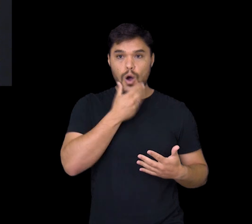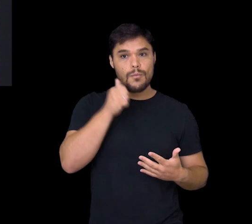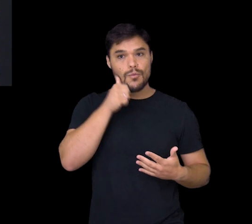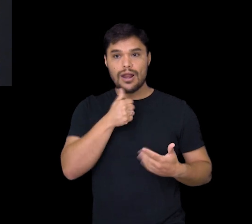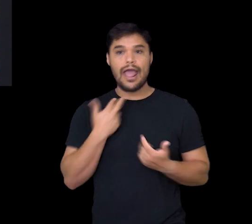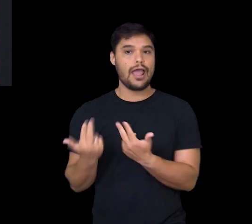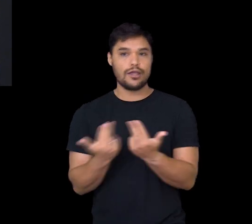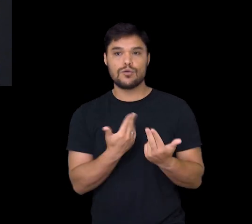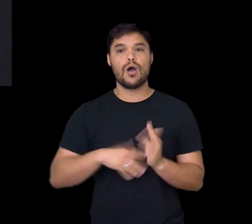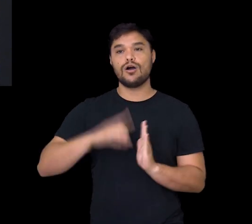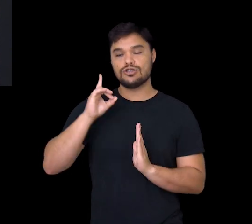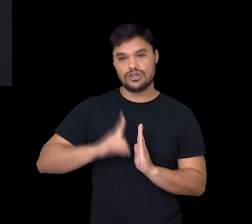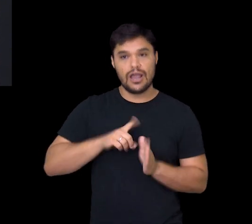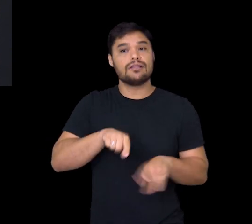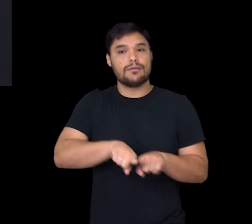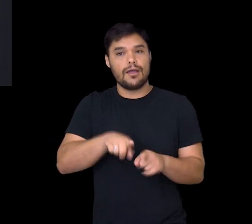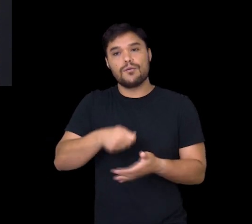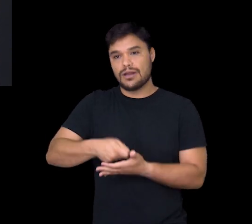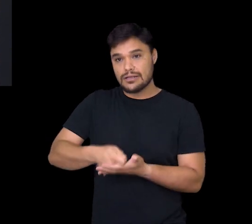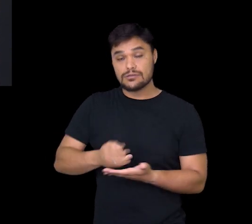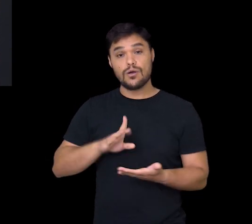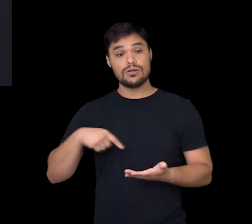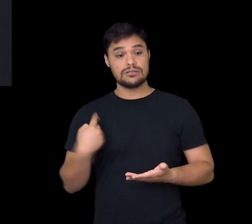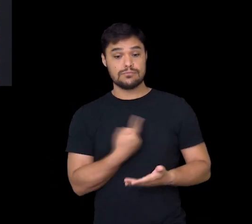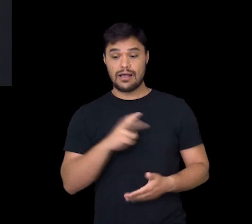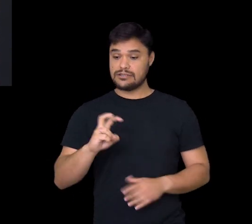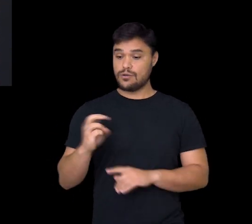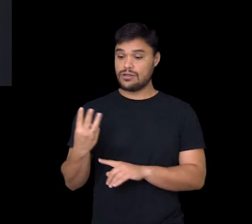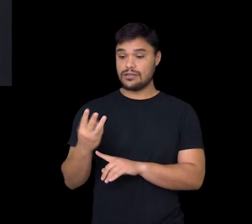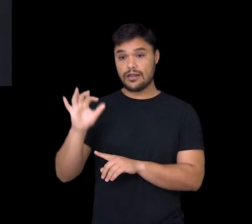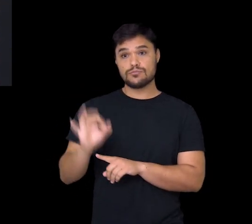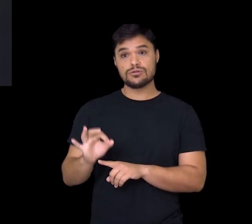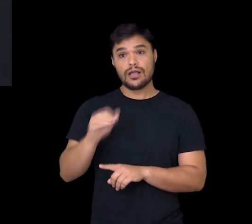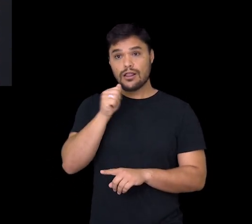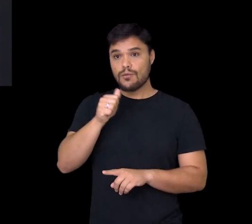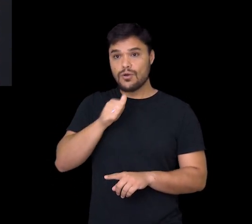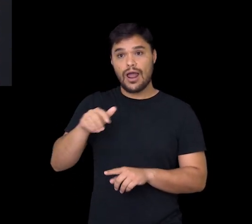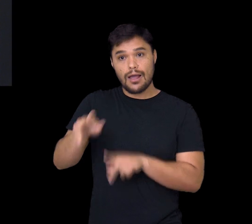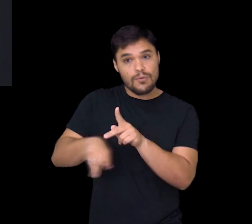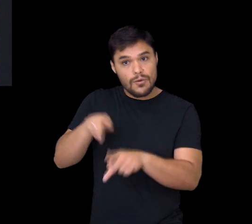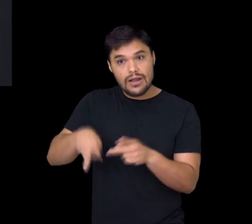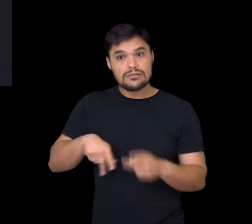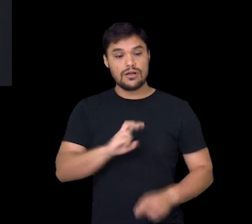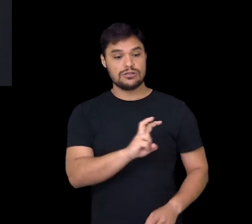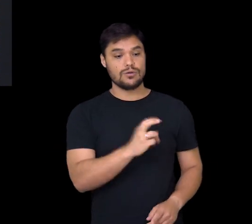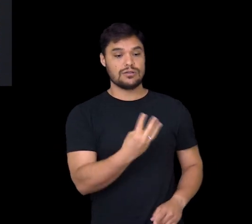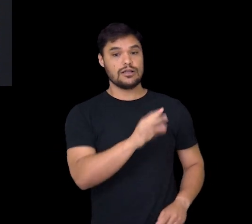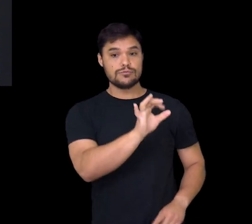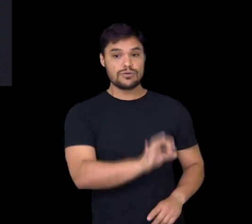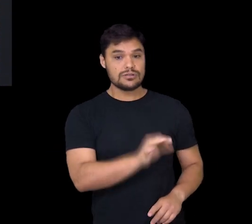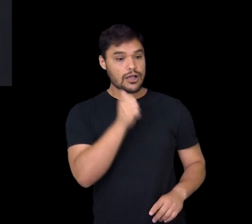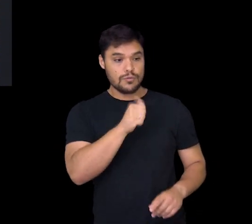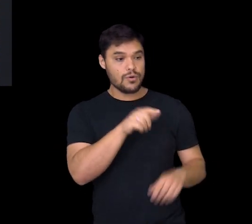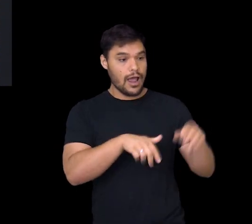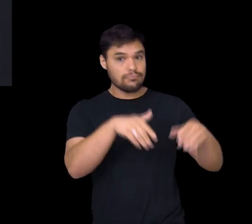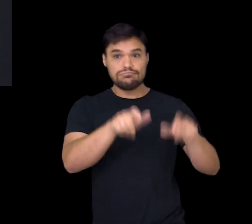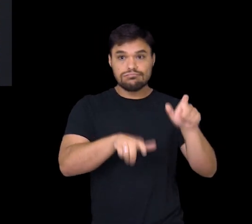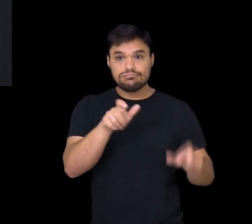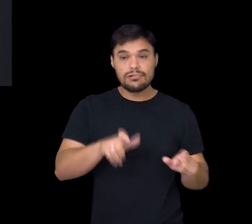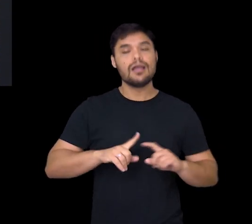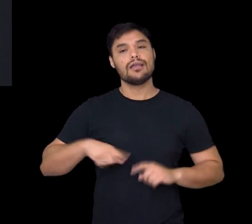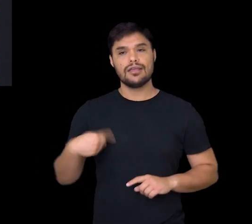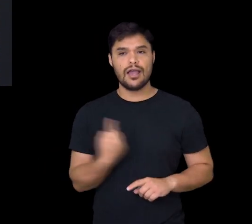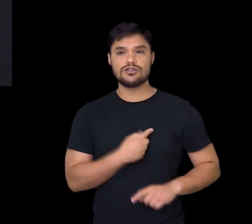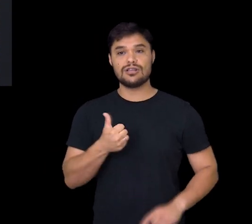e mulheres são iguais em direitos e obrigações, quando nós temos 53% de mulheres na sociedade, 53% de mulheres